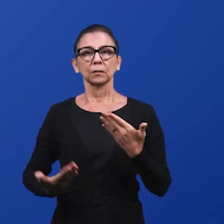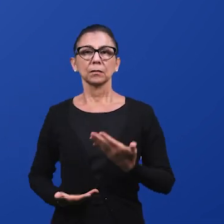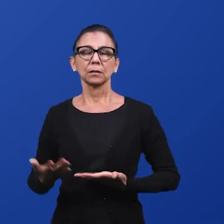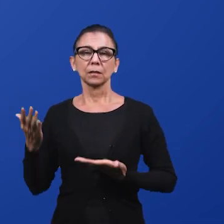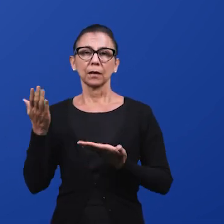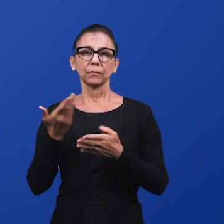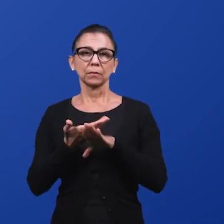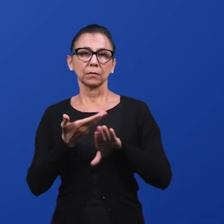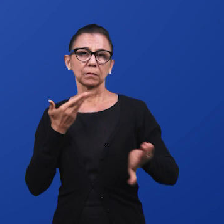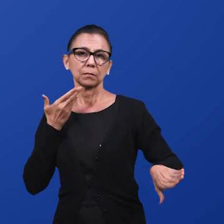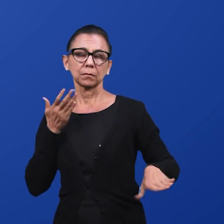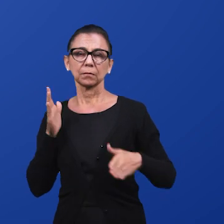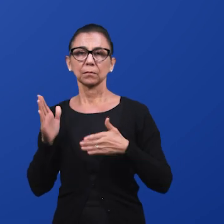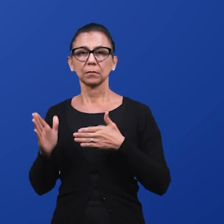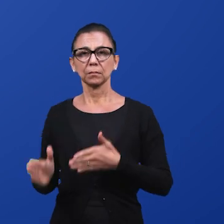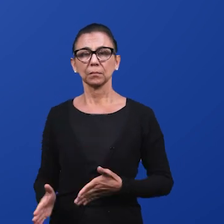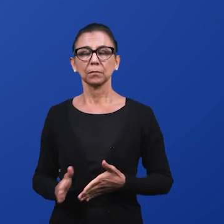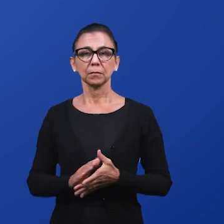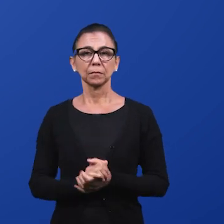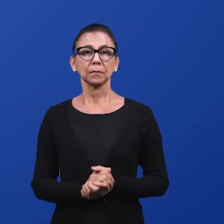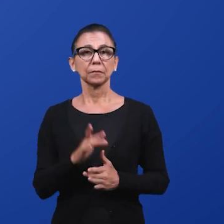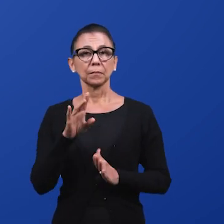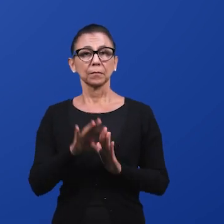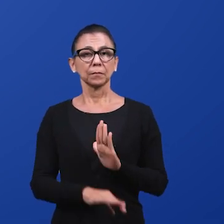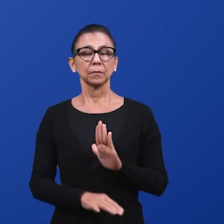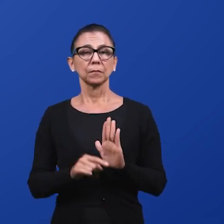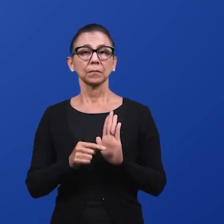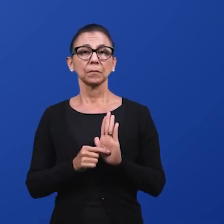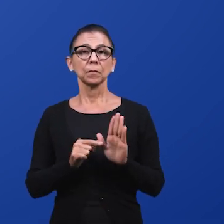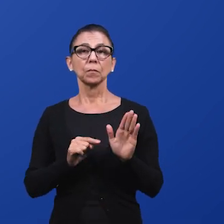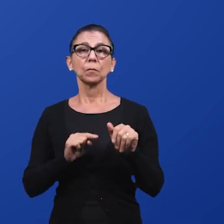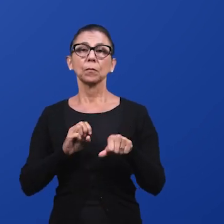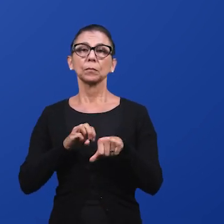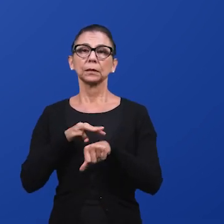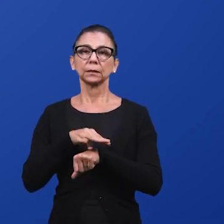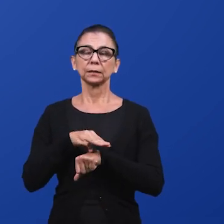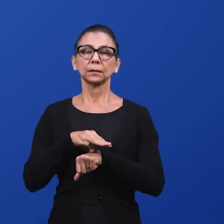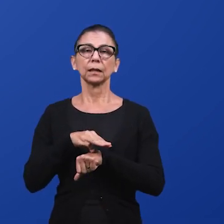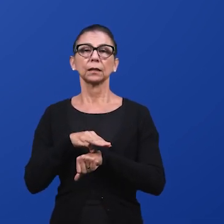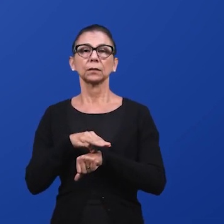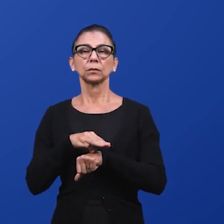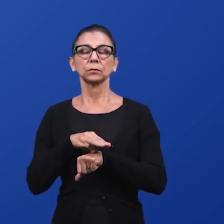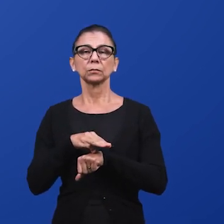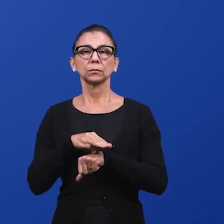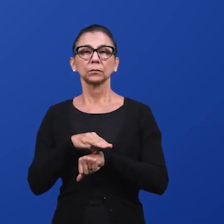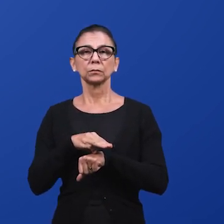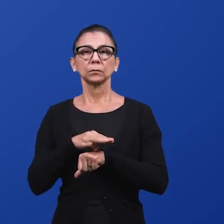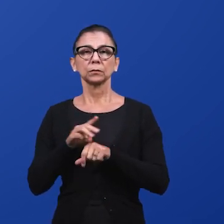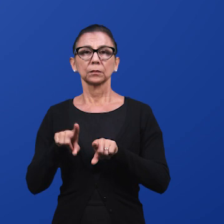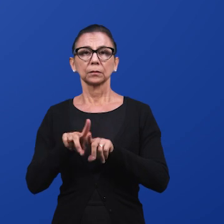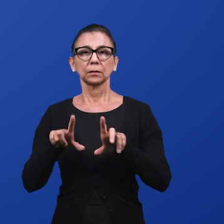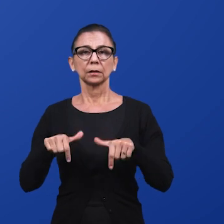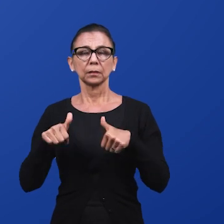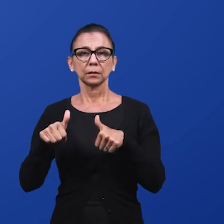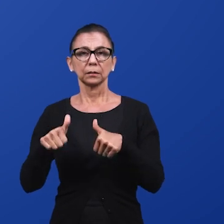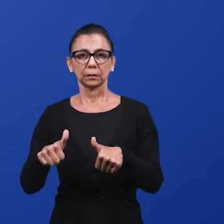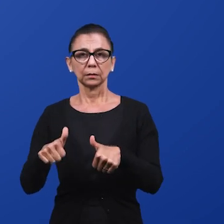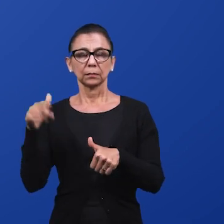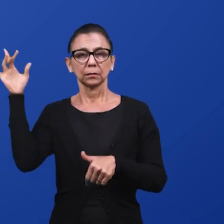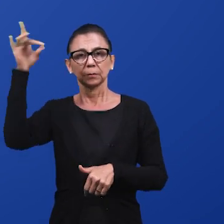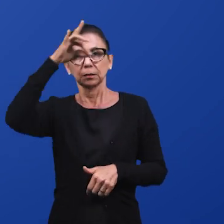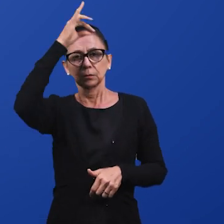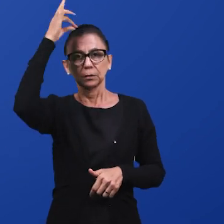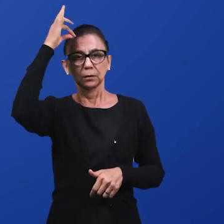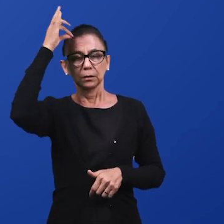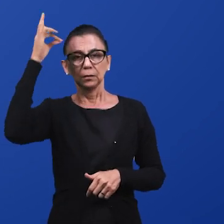seus santos. Esse é o texto que fala sobre o ministério de Deus e o mistério do Espírito Santo. A